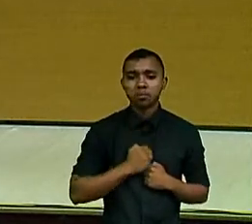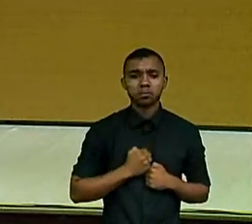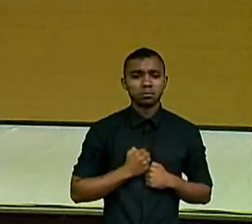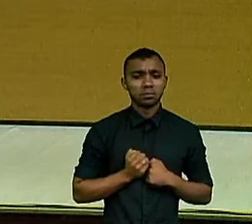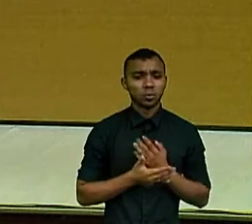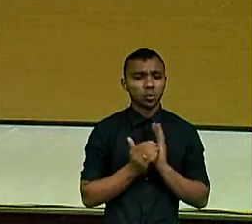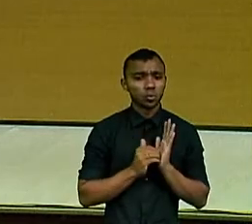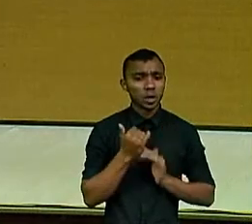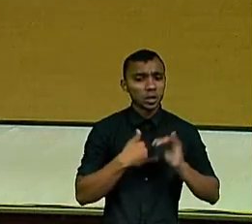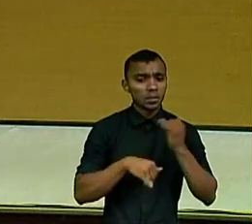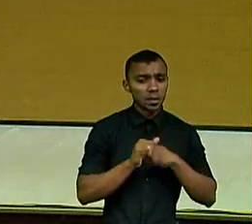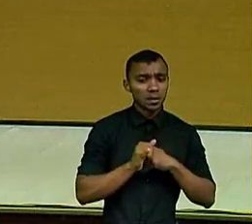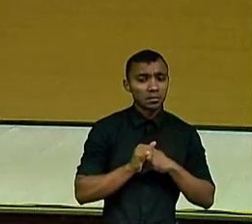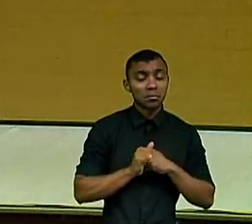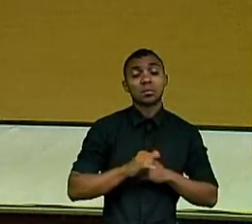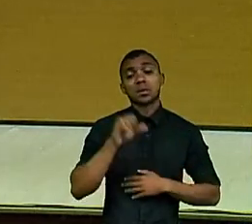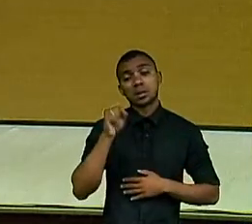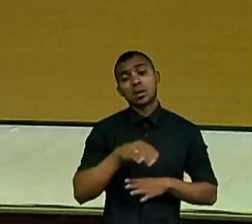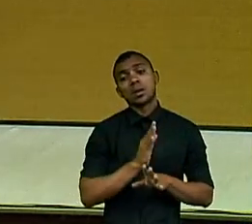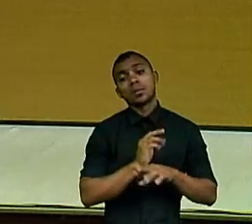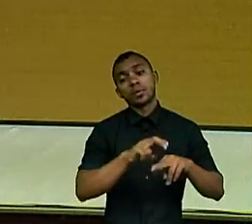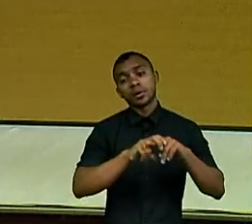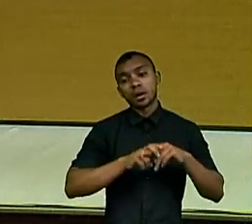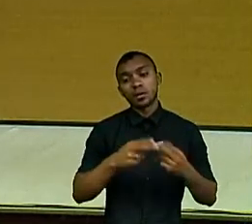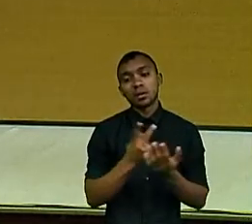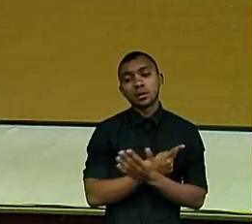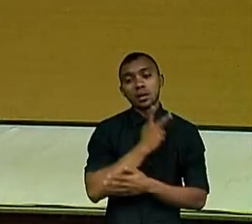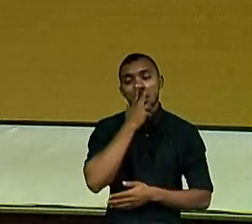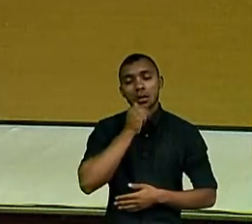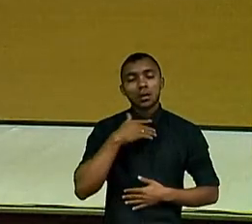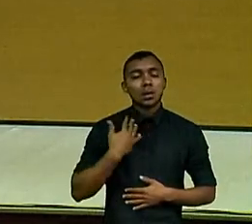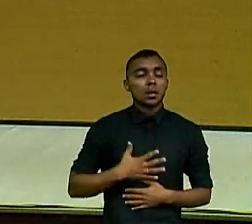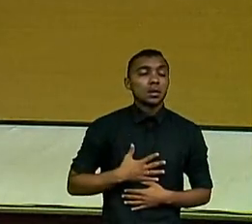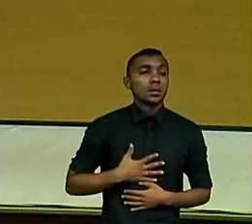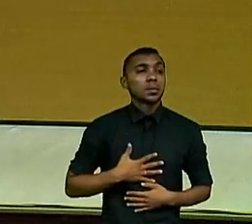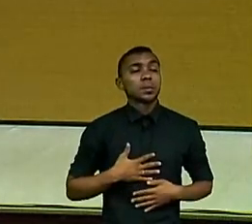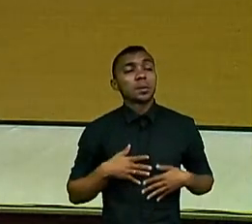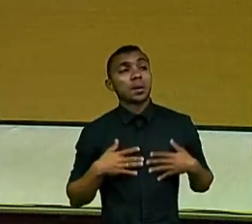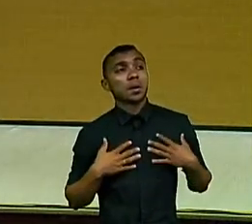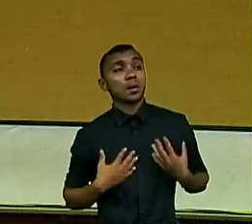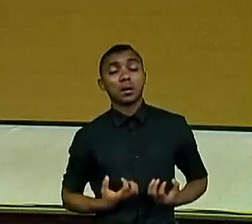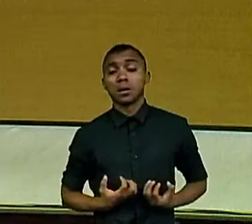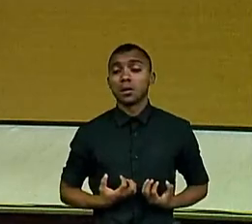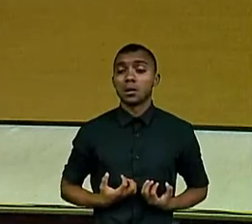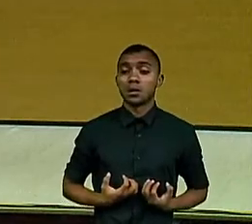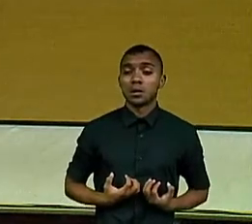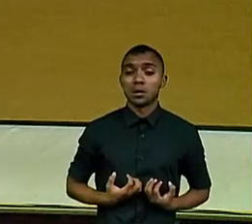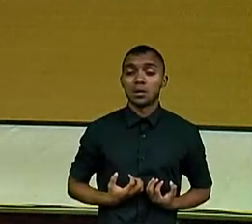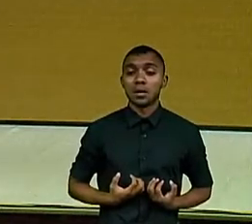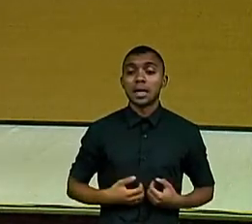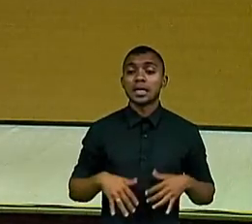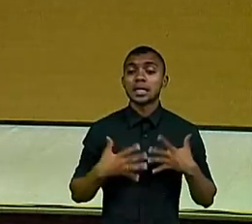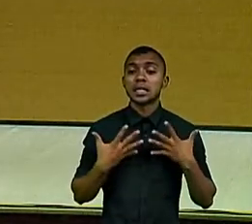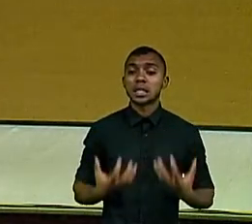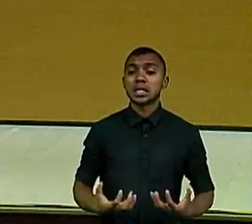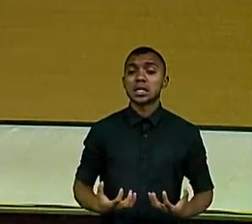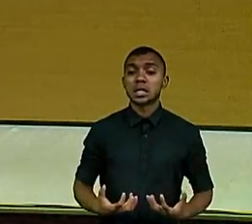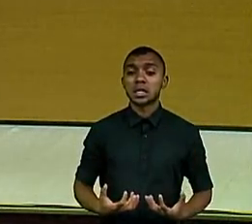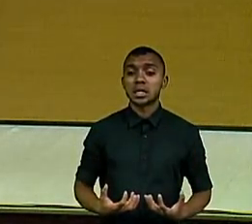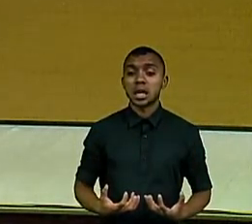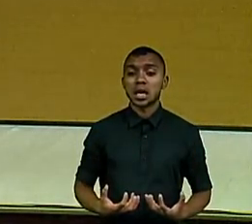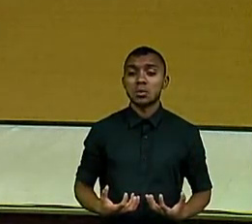que você fica meio lesado porque porque você vai perder um pouquinho né vamos dizer das reações